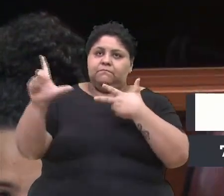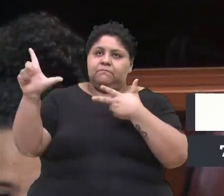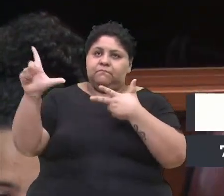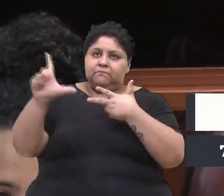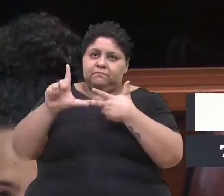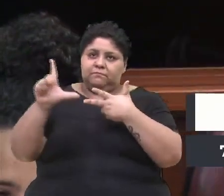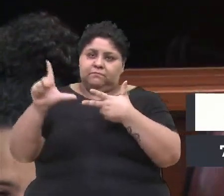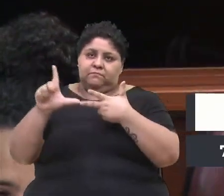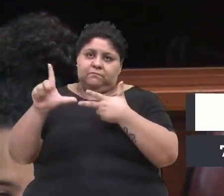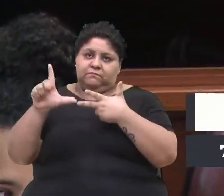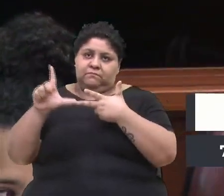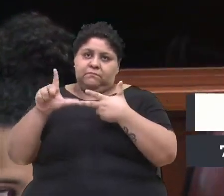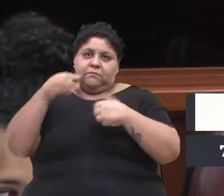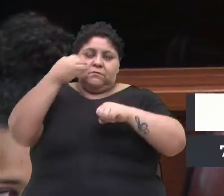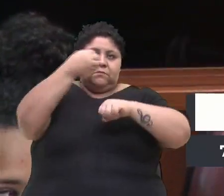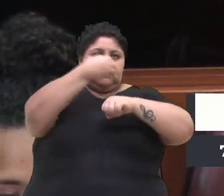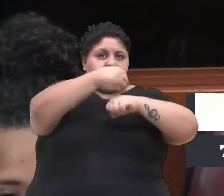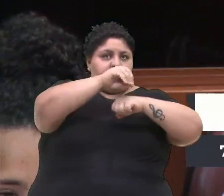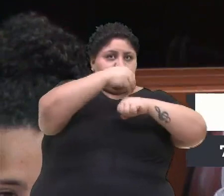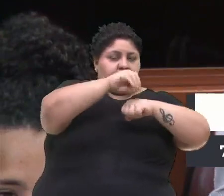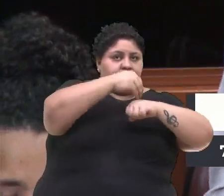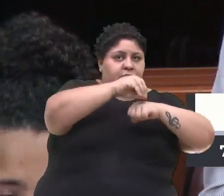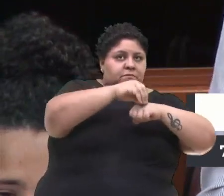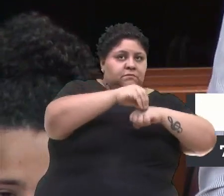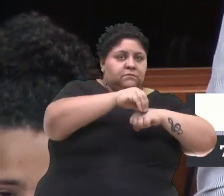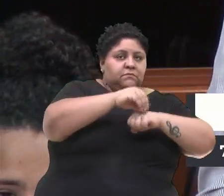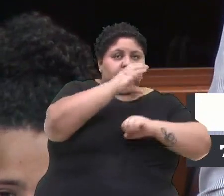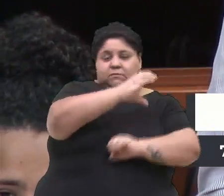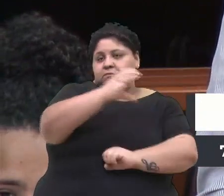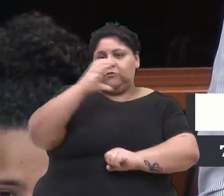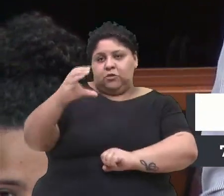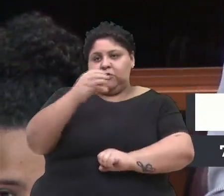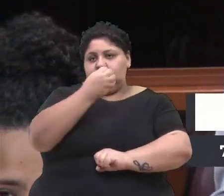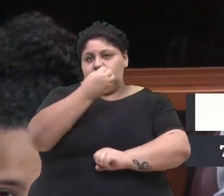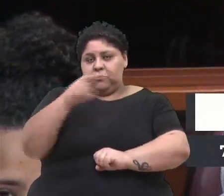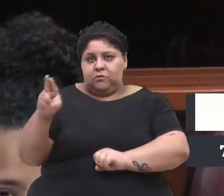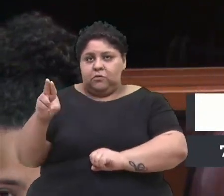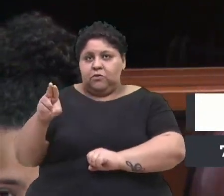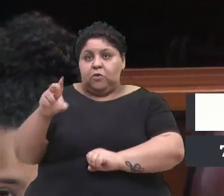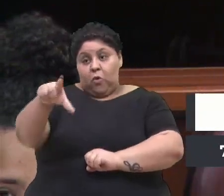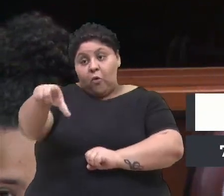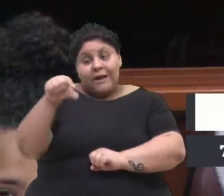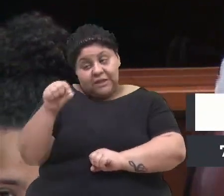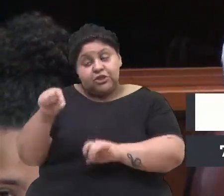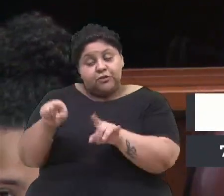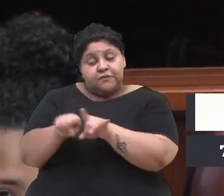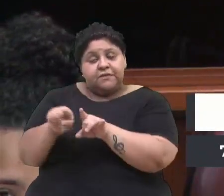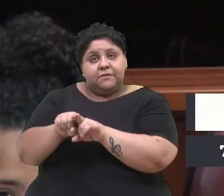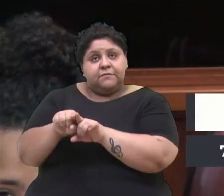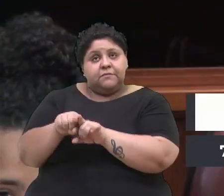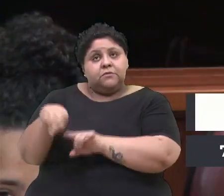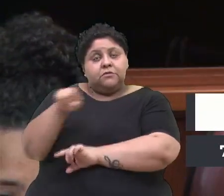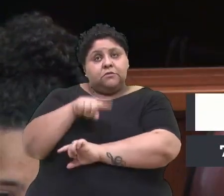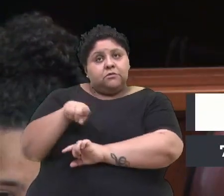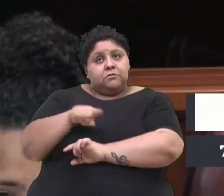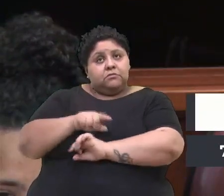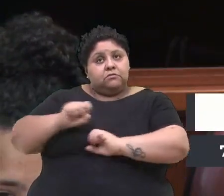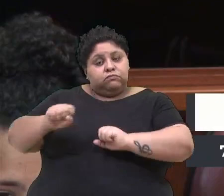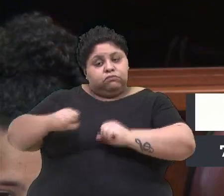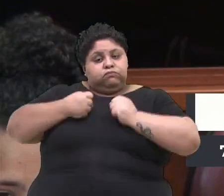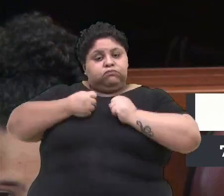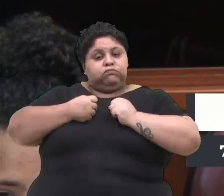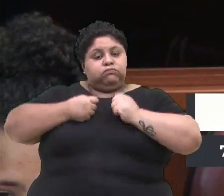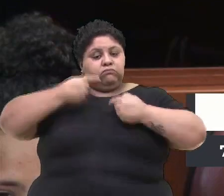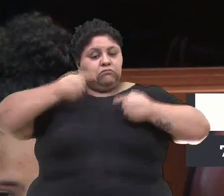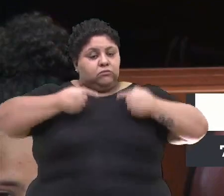sejam por indicação os cargos comissionados ou cargos eletivos. Nós vamos enfrentar esse debate, vamos fazer com